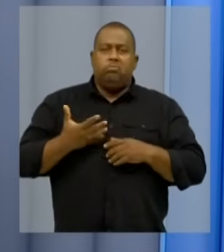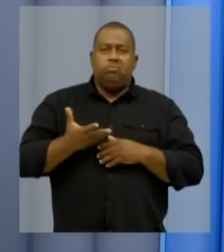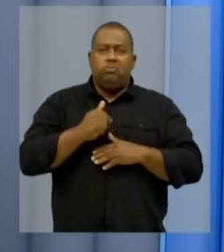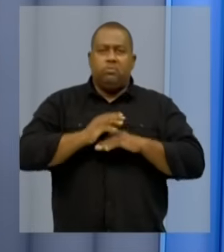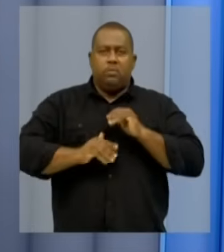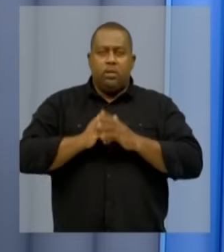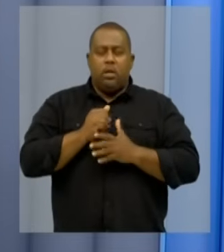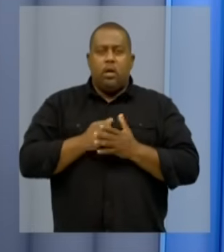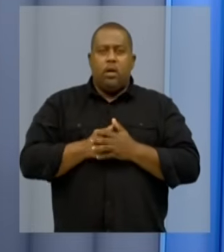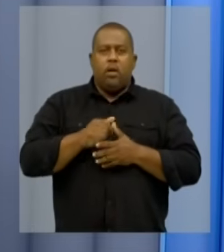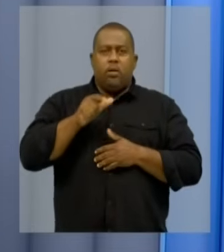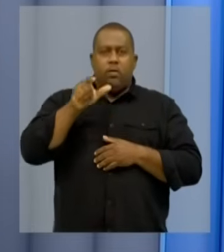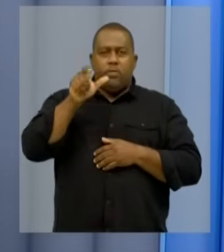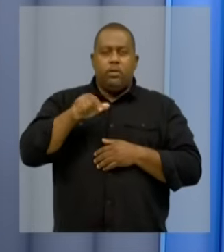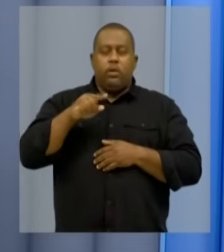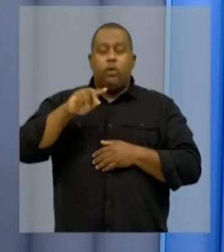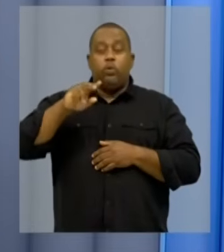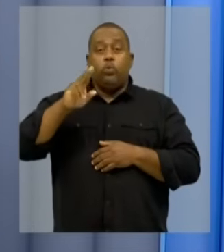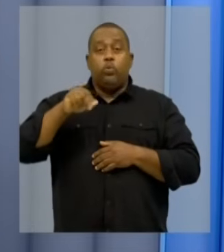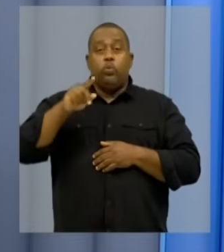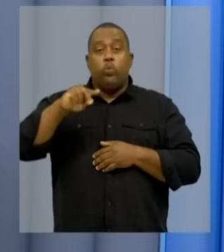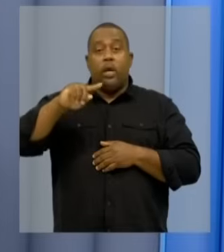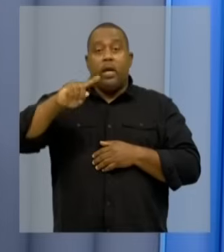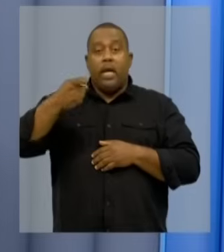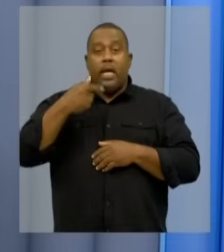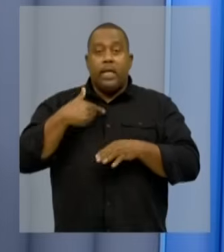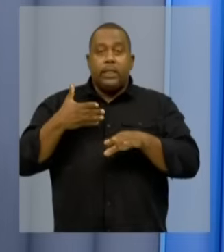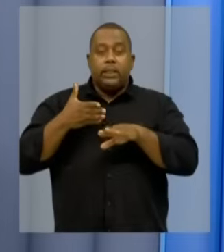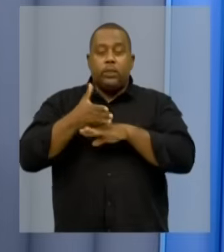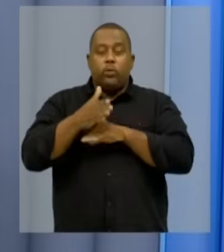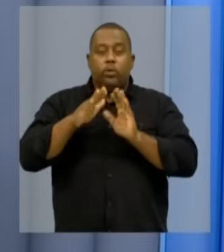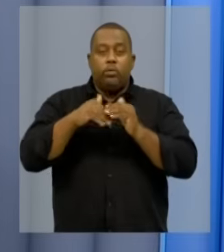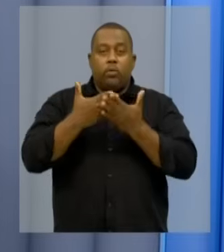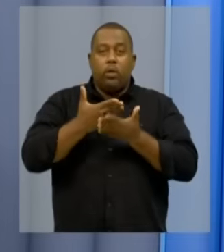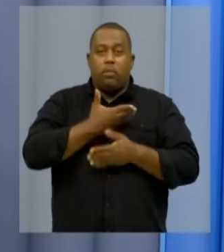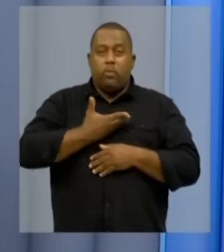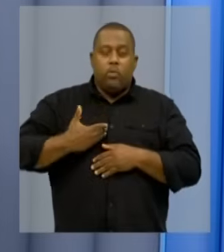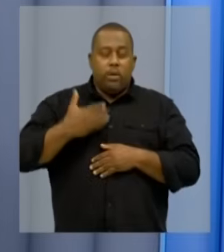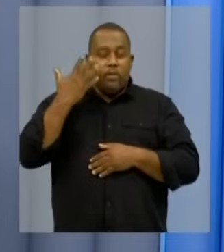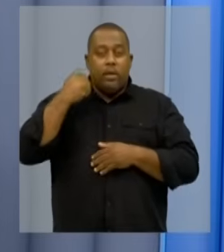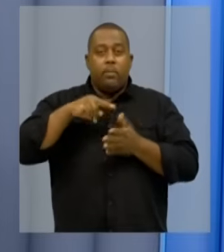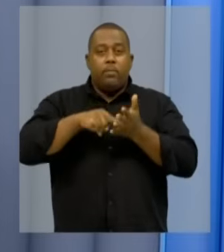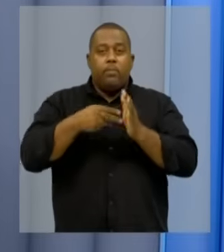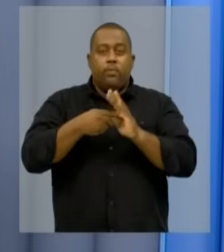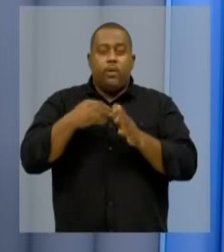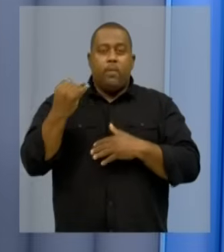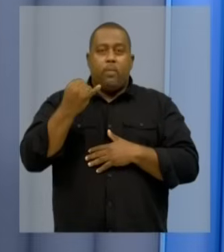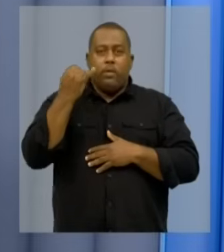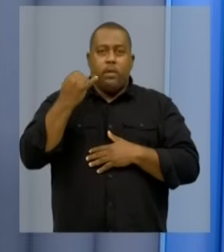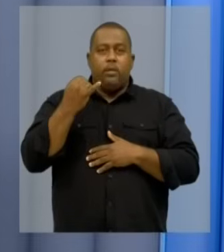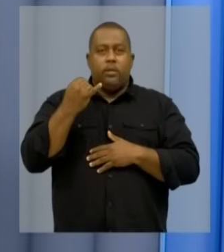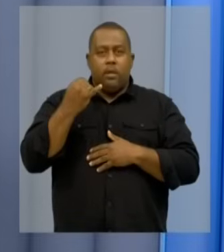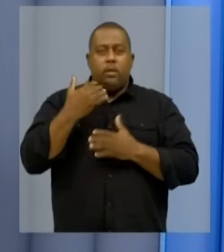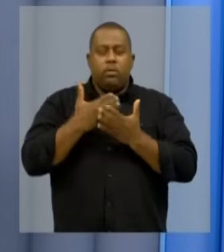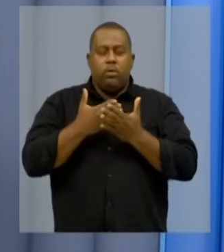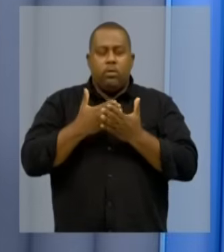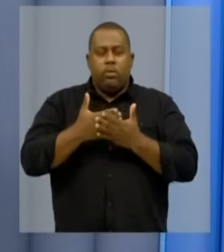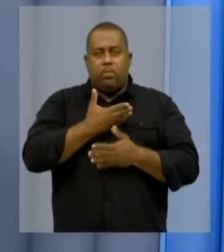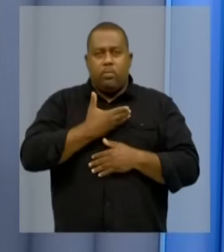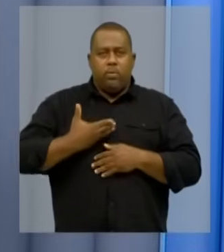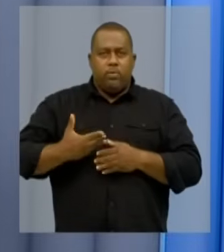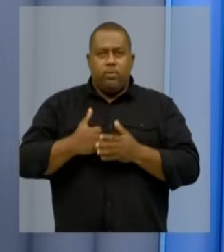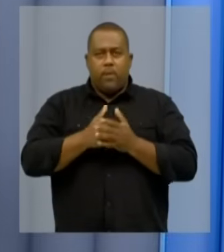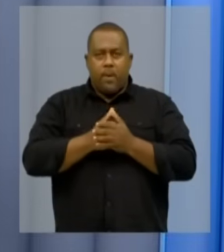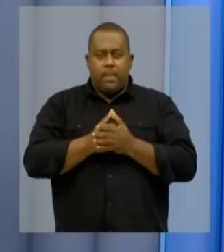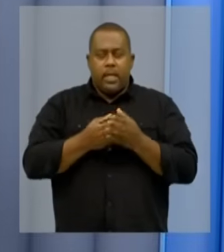você nunca pisou o pé, nunca estudou em escola pública, você não sabe o que significa a importância da escola pública. Quem revelou os